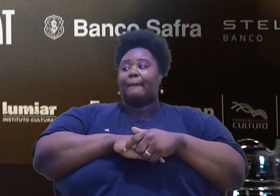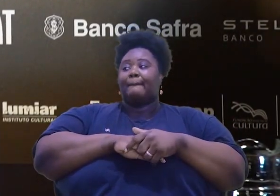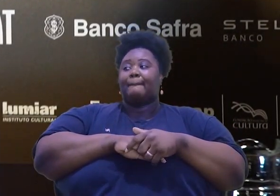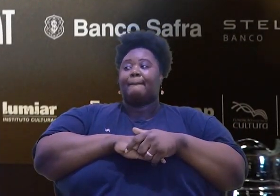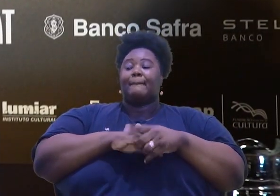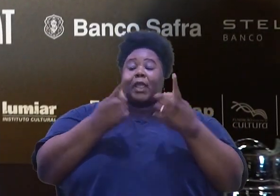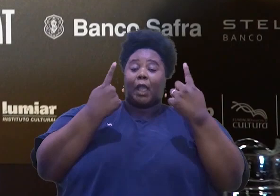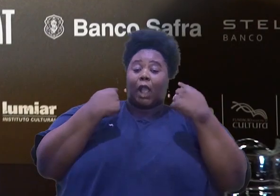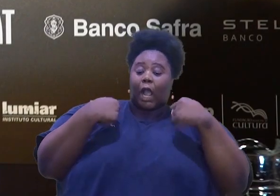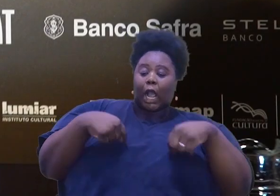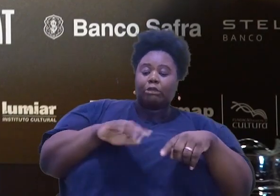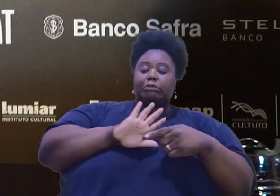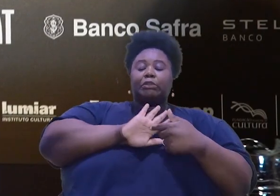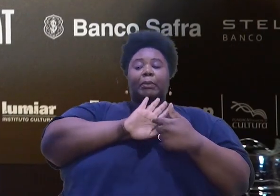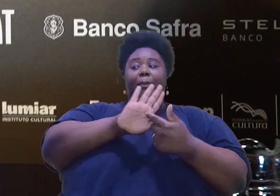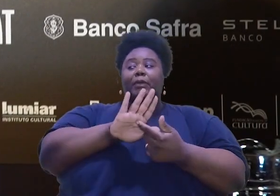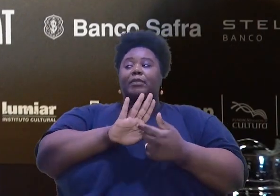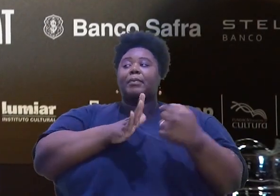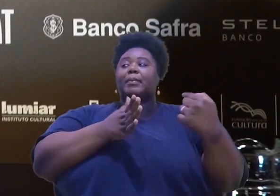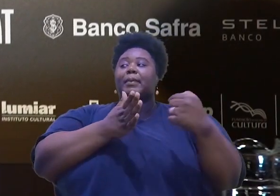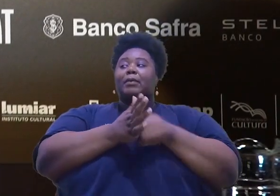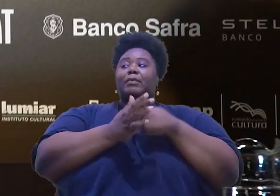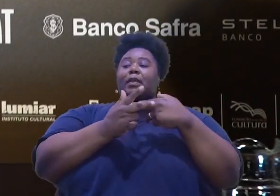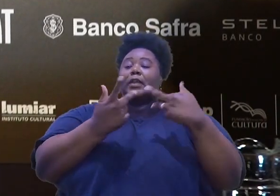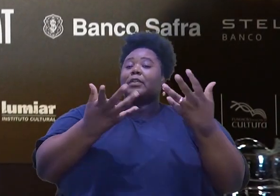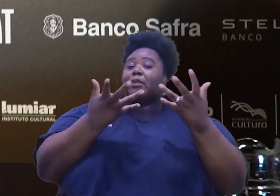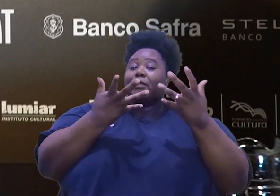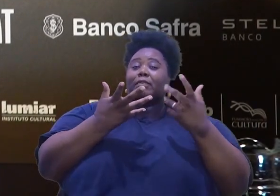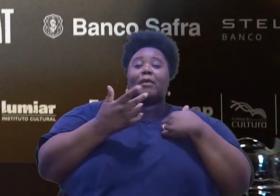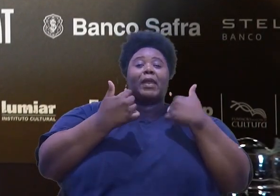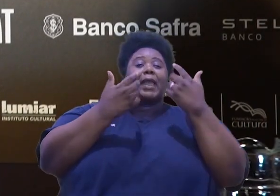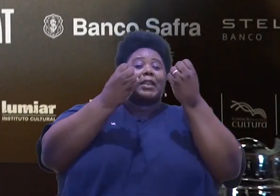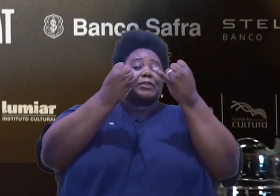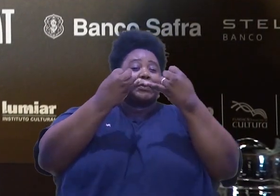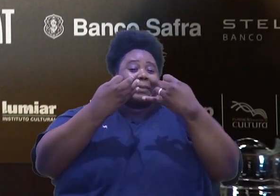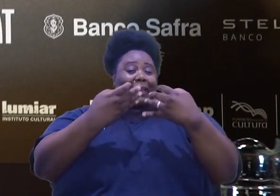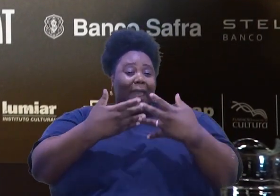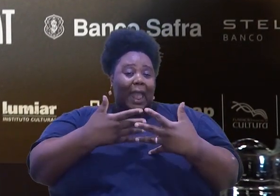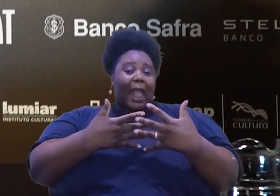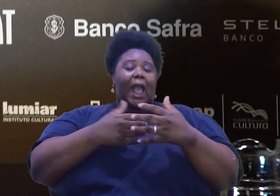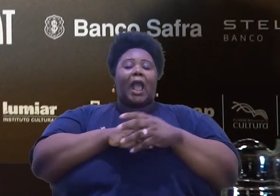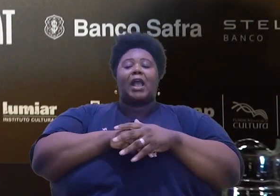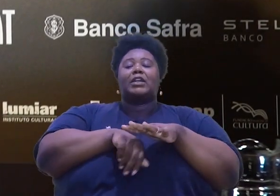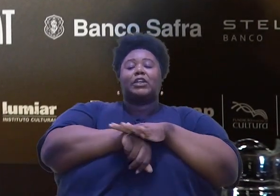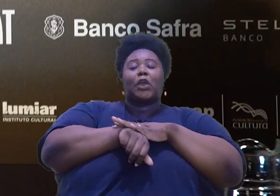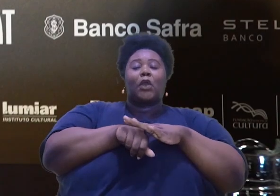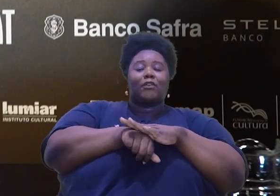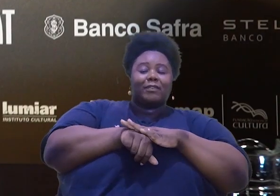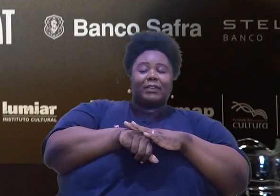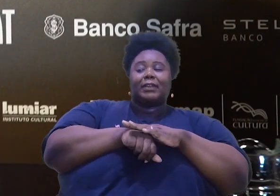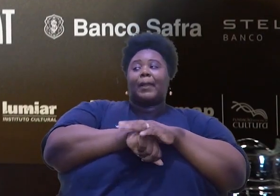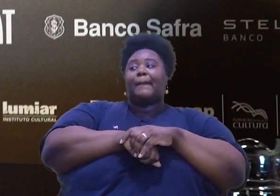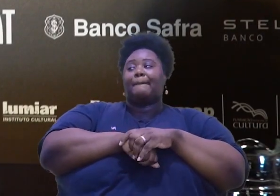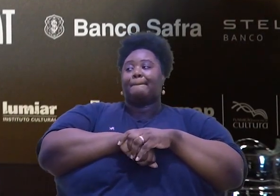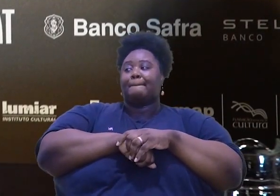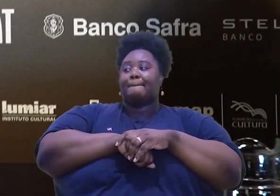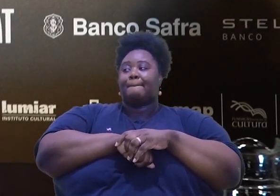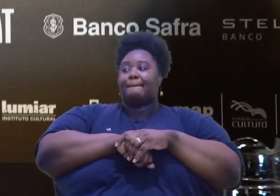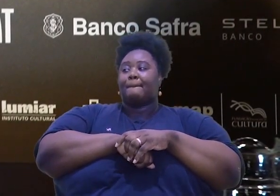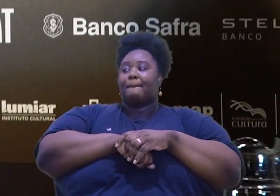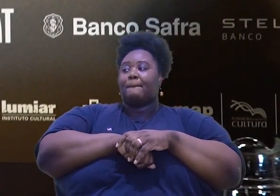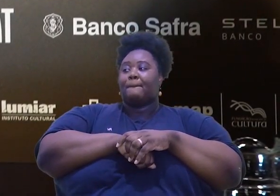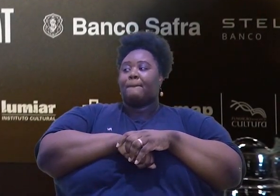performance mesmo, me perguntam umas coisas, eu quero dar explicações, e a conversa rende, né? Eu gosto.